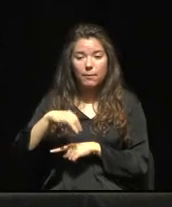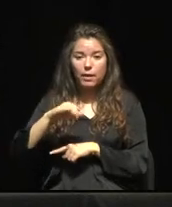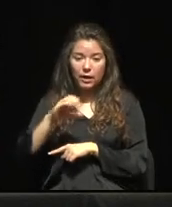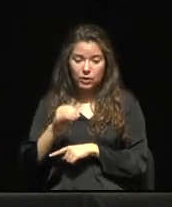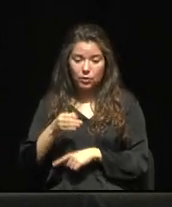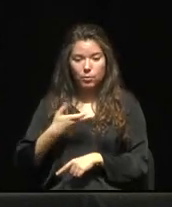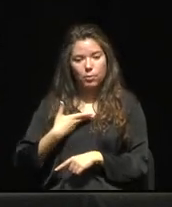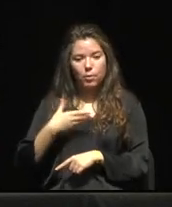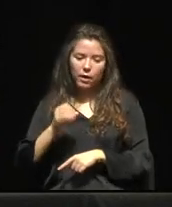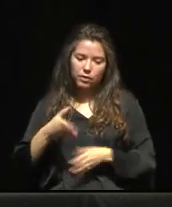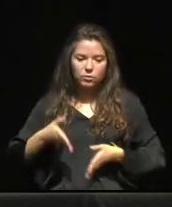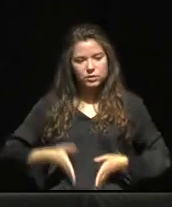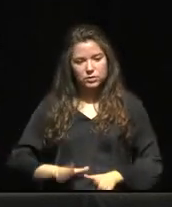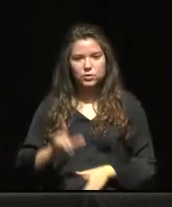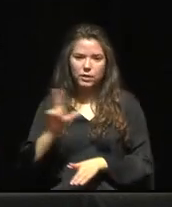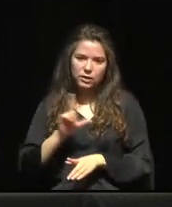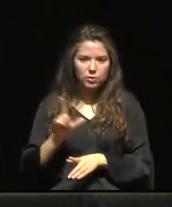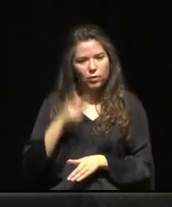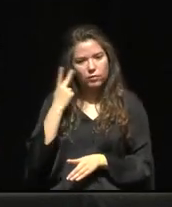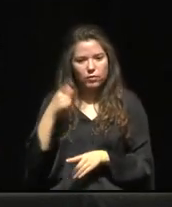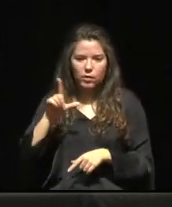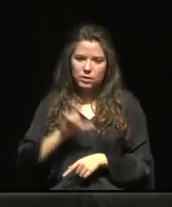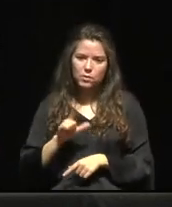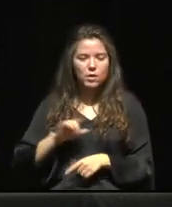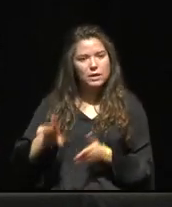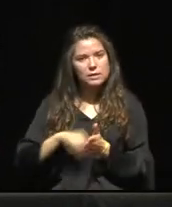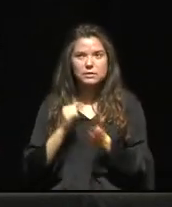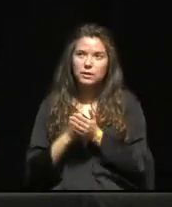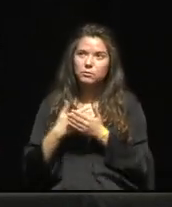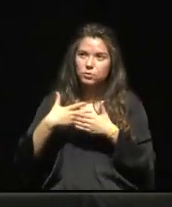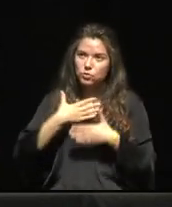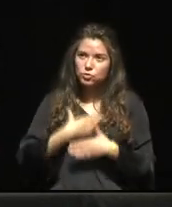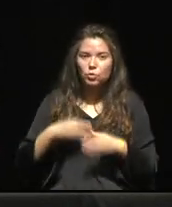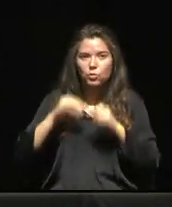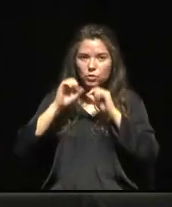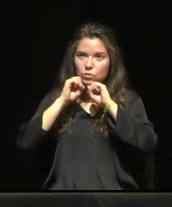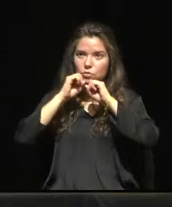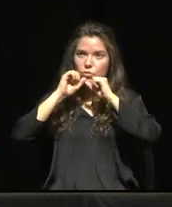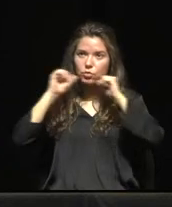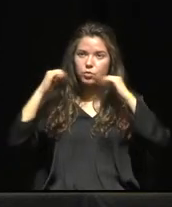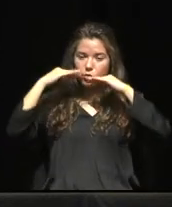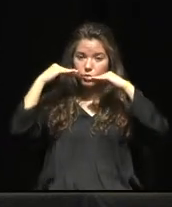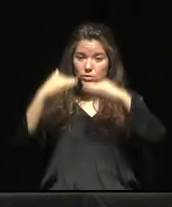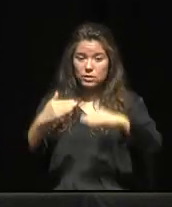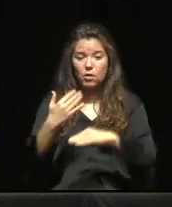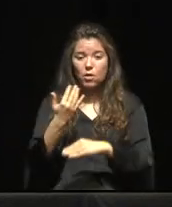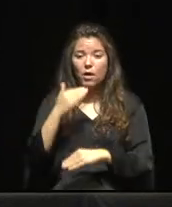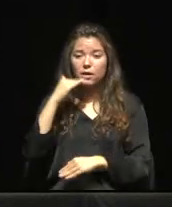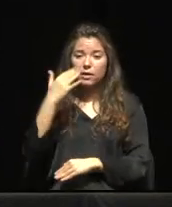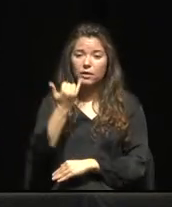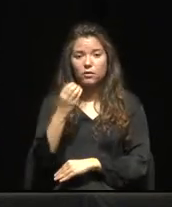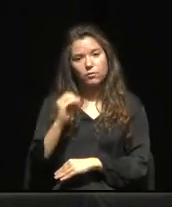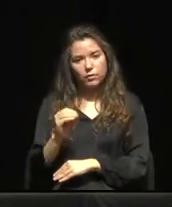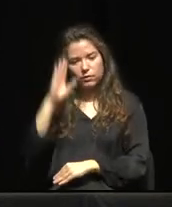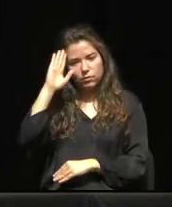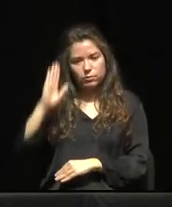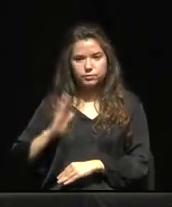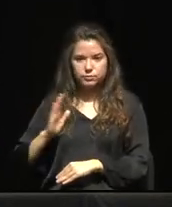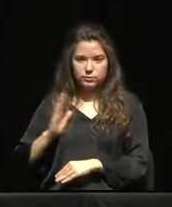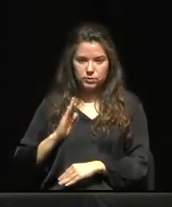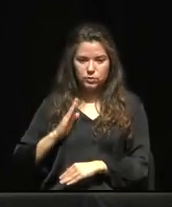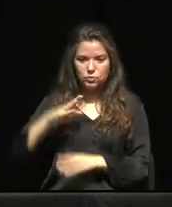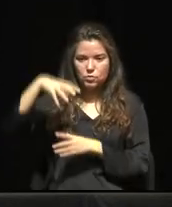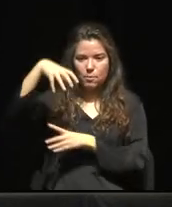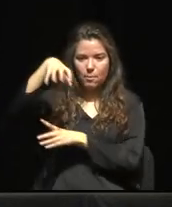lisboeta de nascimento e de vida sempre se sentiu atraído pelo ar aos 20 anos cumpriu o serviço militar nas tropas